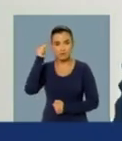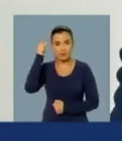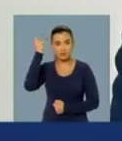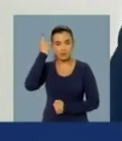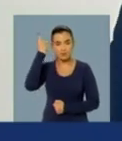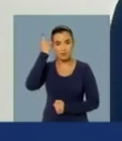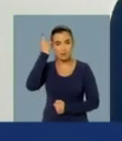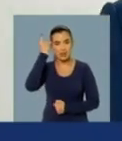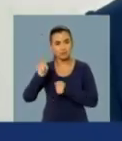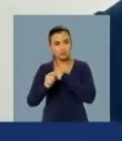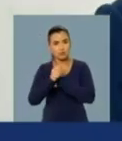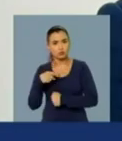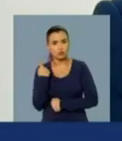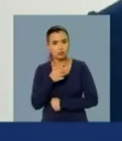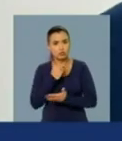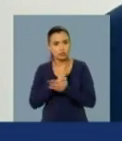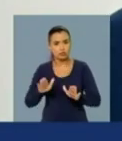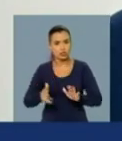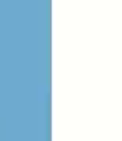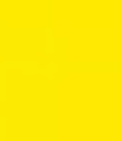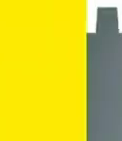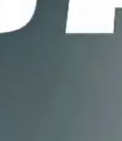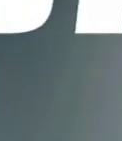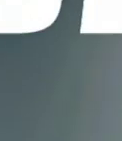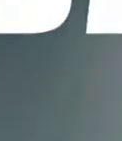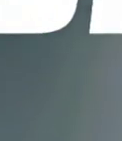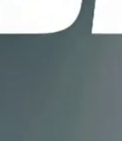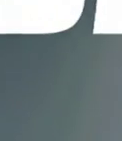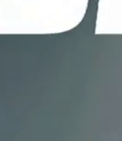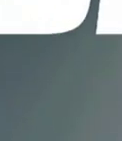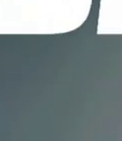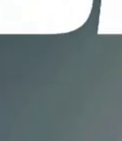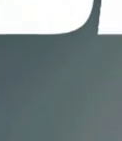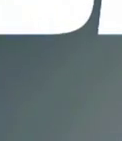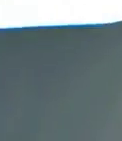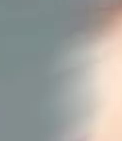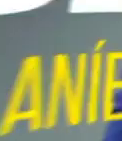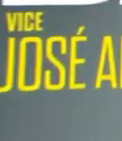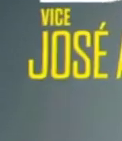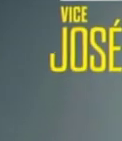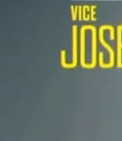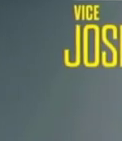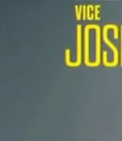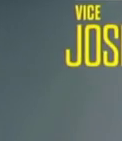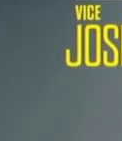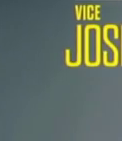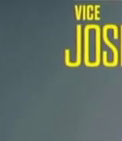ser prefeito de São Paulo. Chega de só no nosso. 45 é Datena.